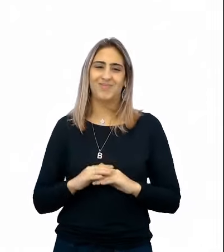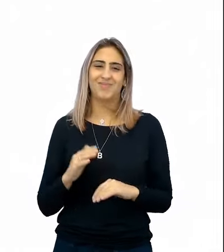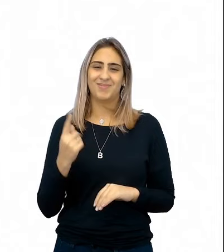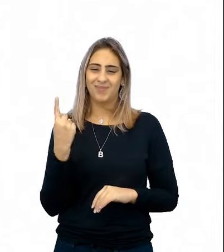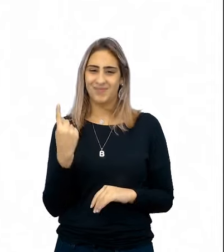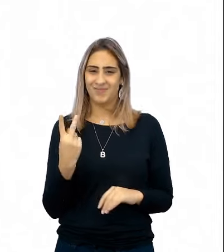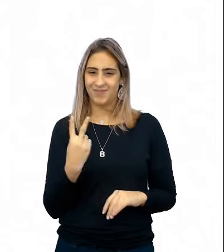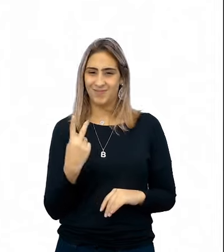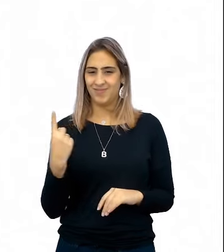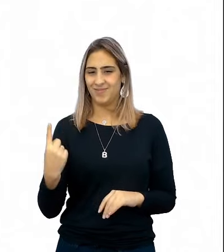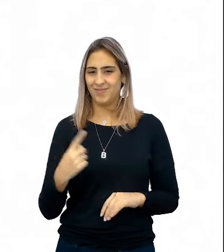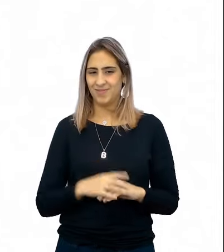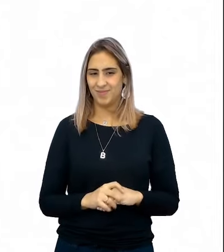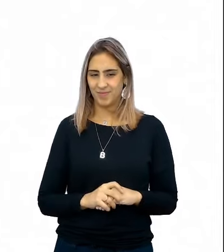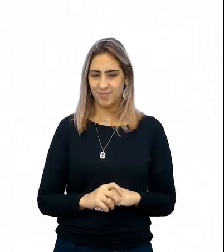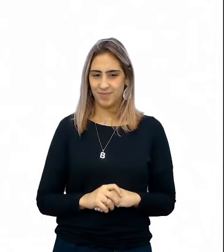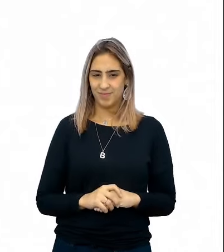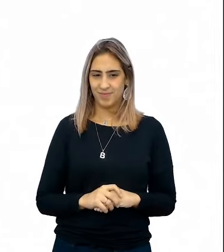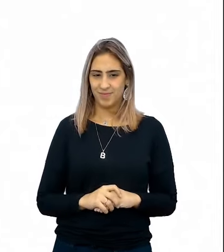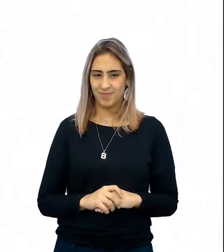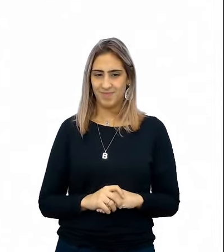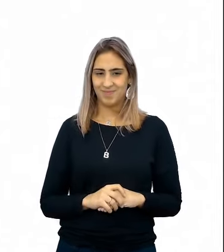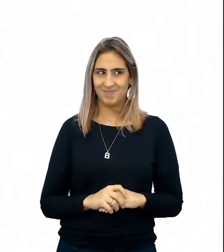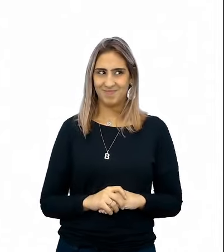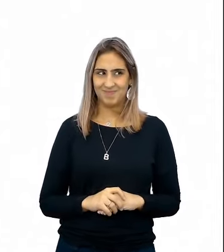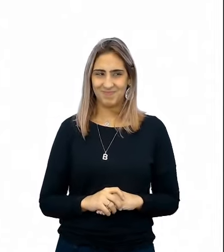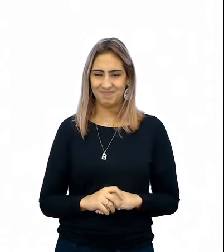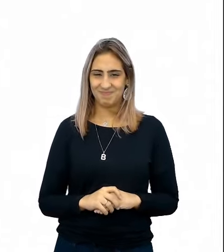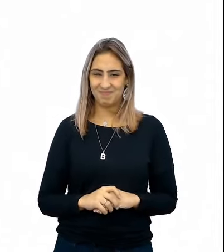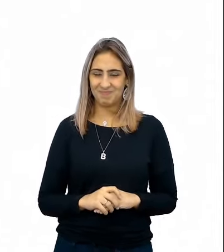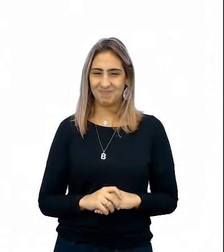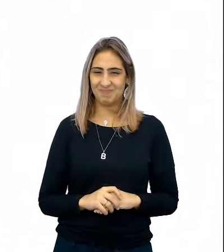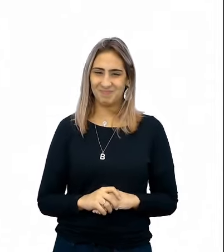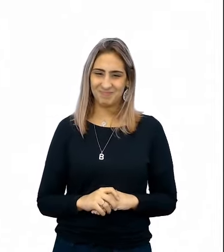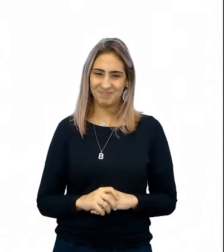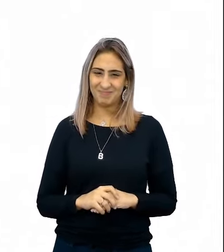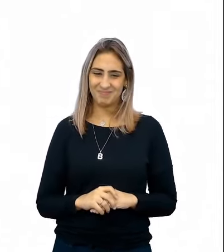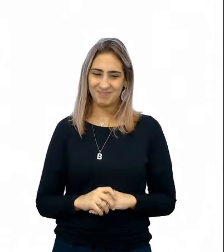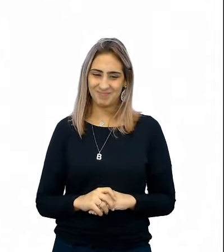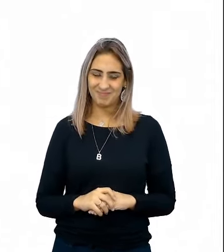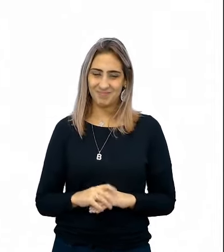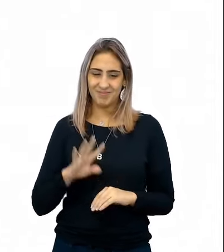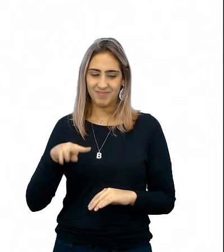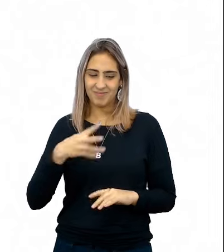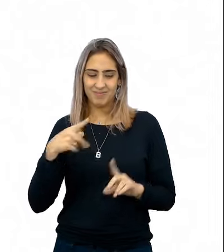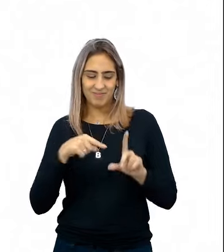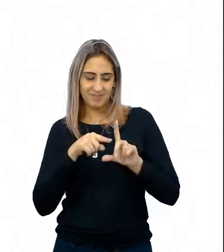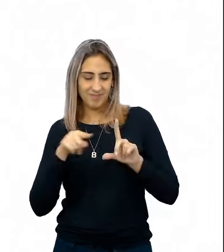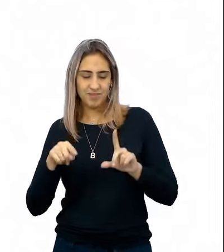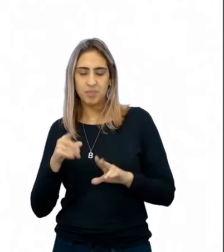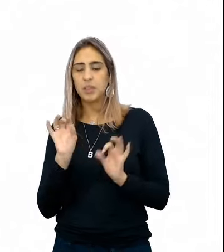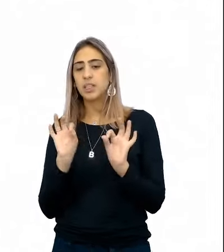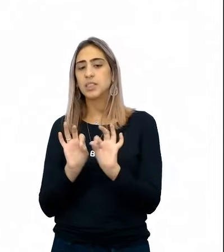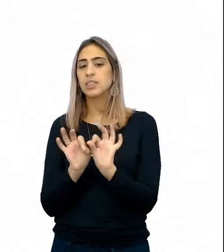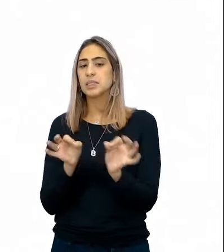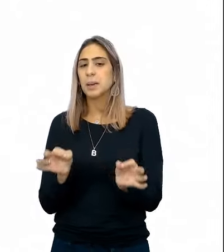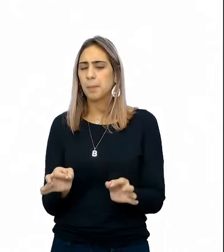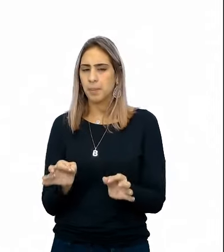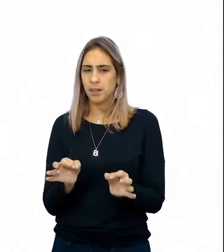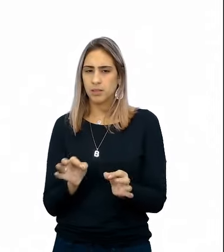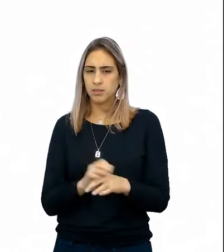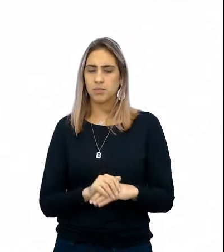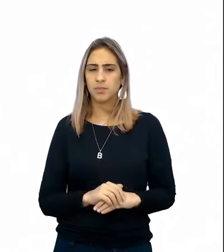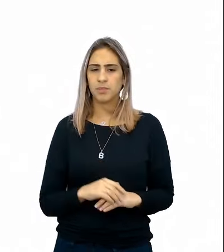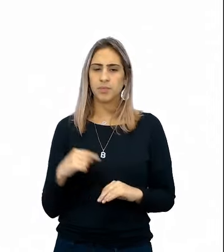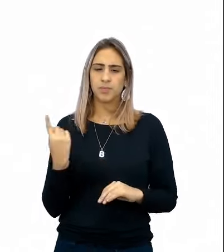21, ler e escrever dados expressos em tabelas e gráficos de coluna simples, uma vez